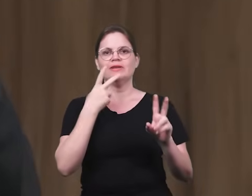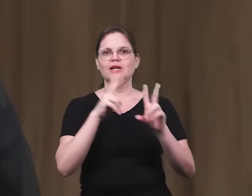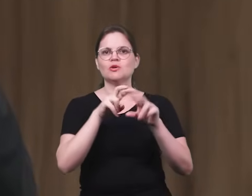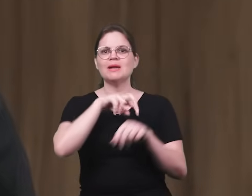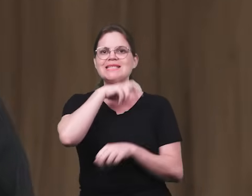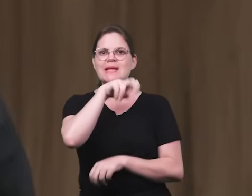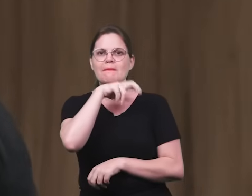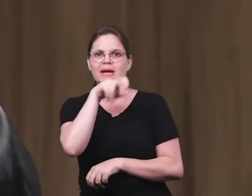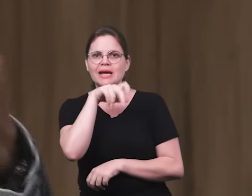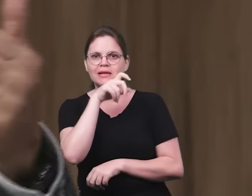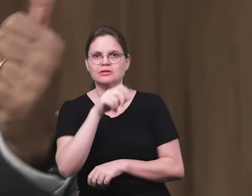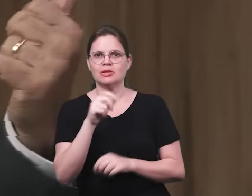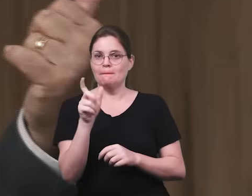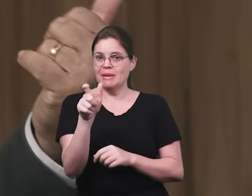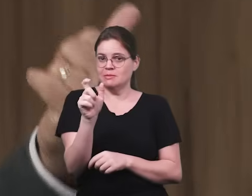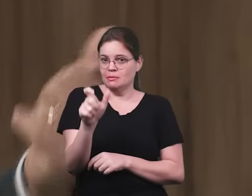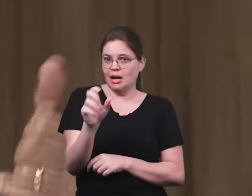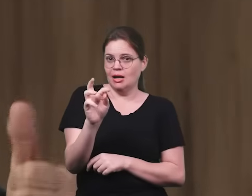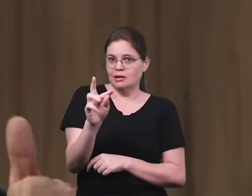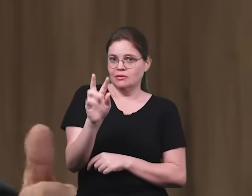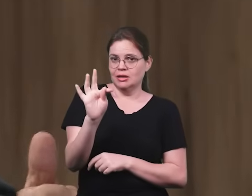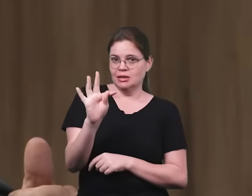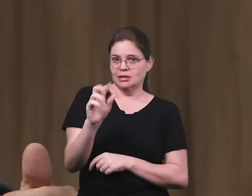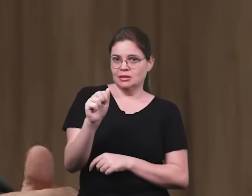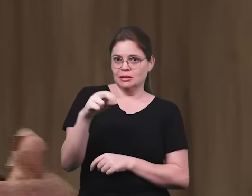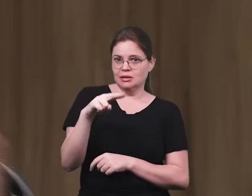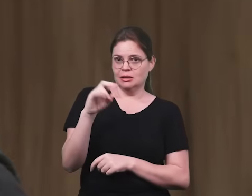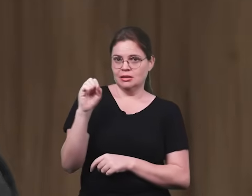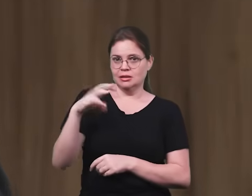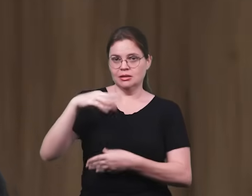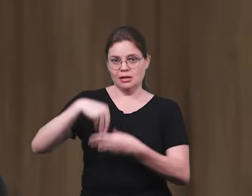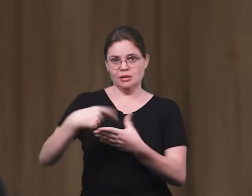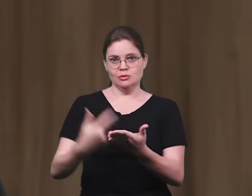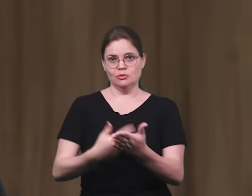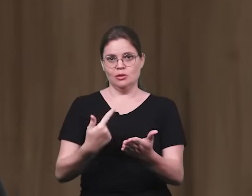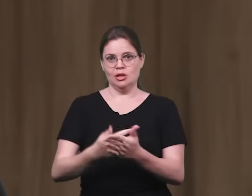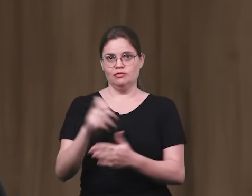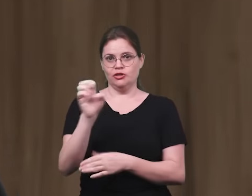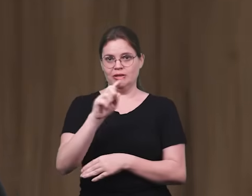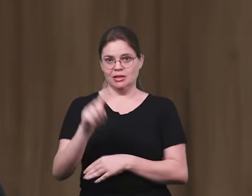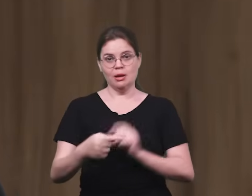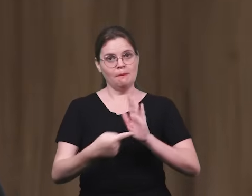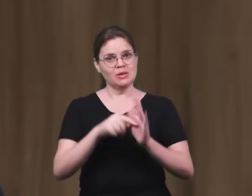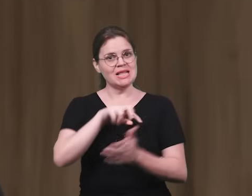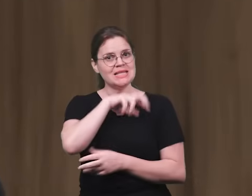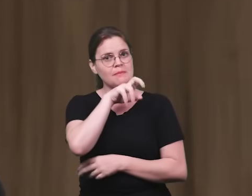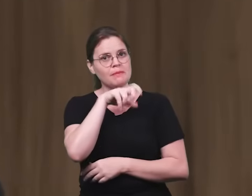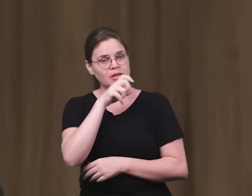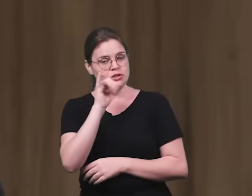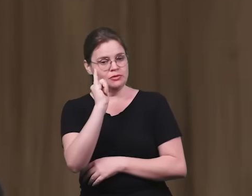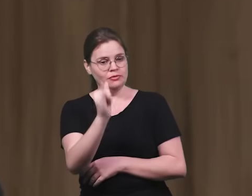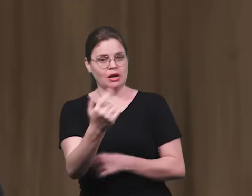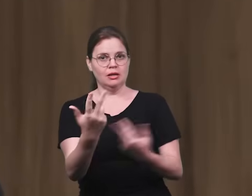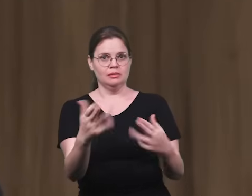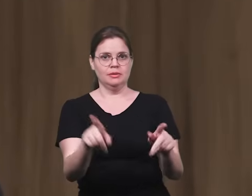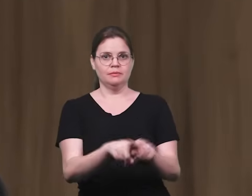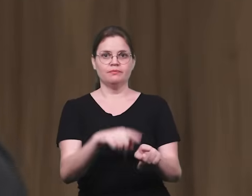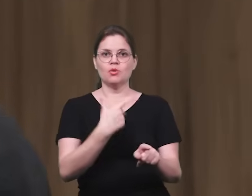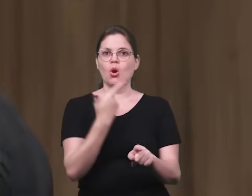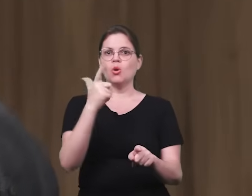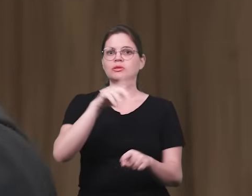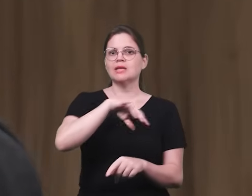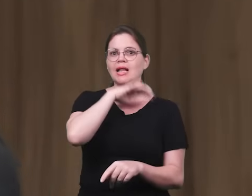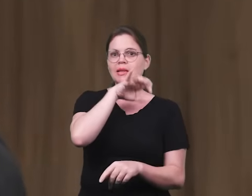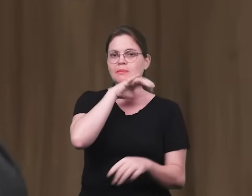lá em Ezequiel, né? Para falar sobre outros grandes